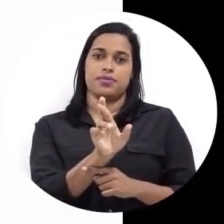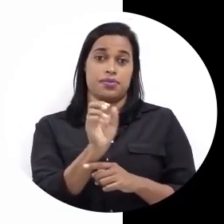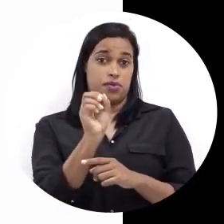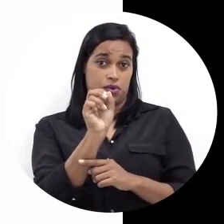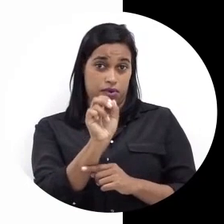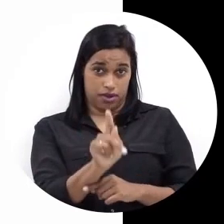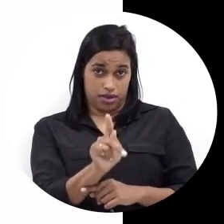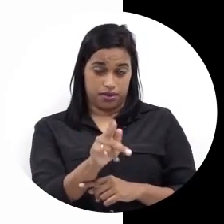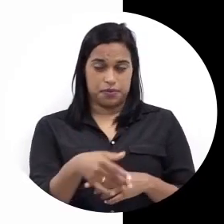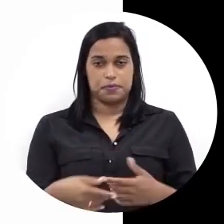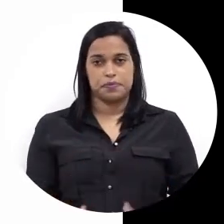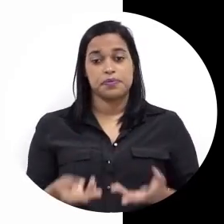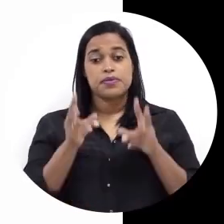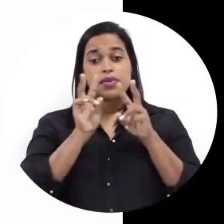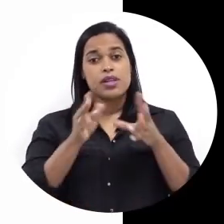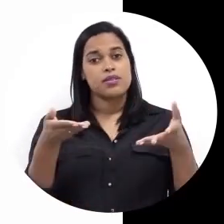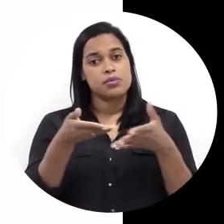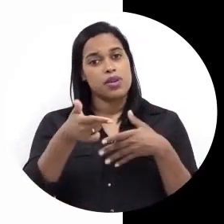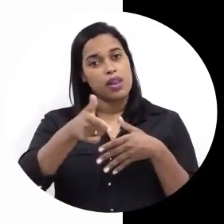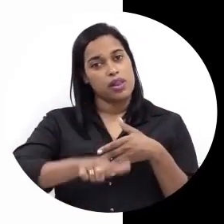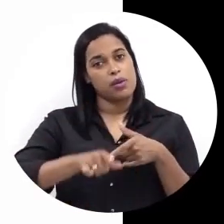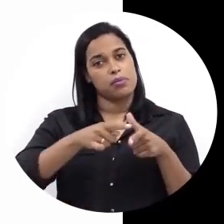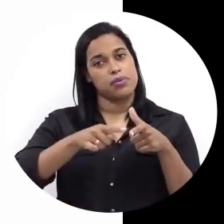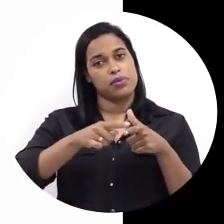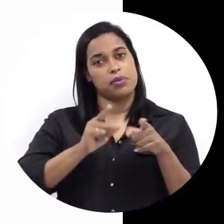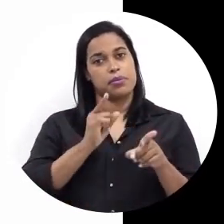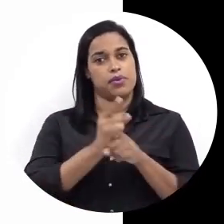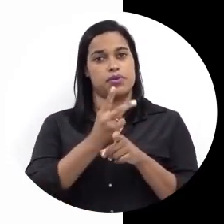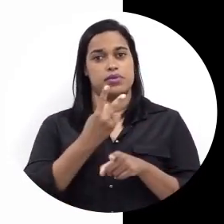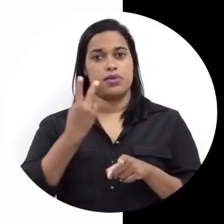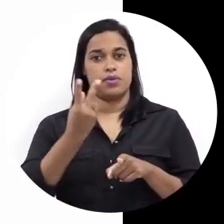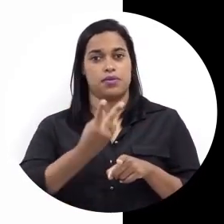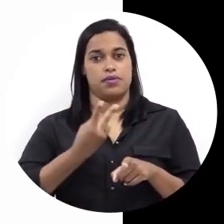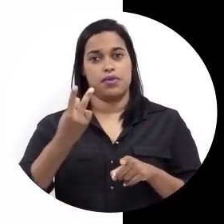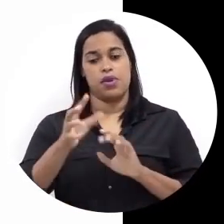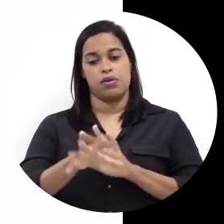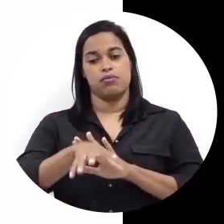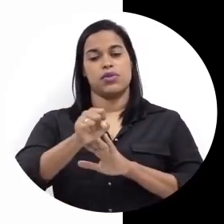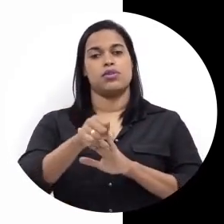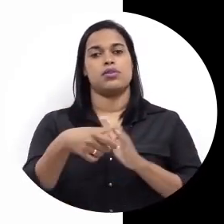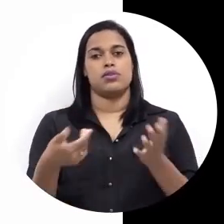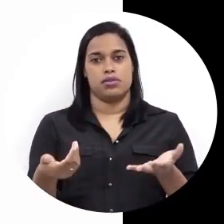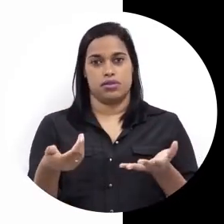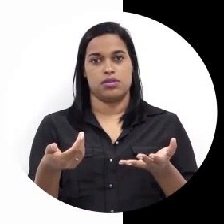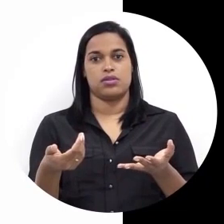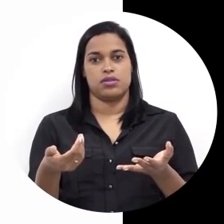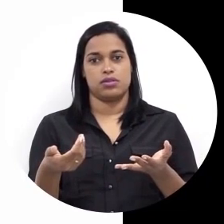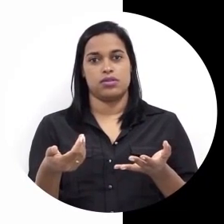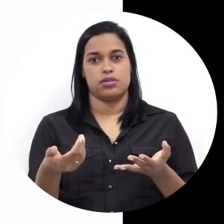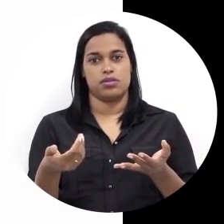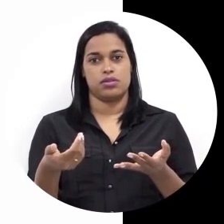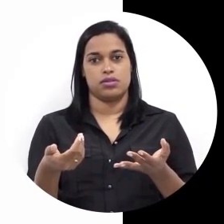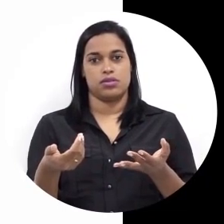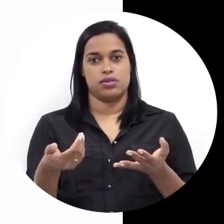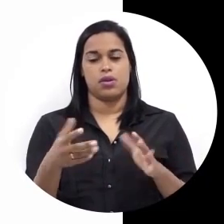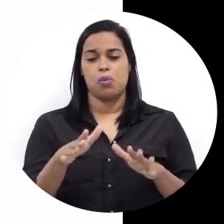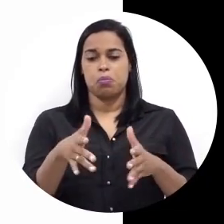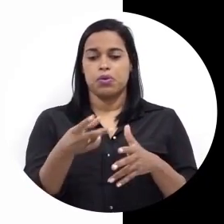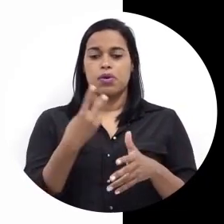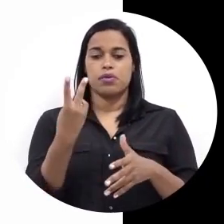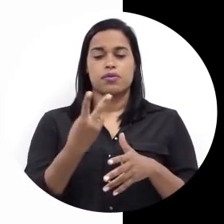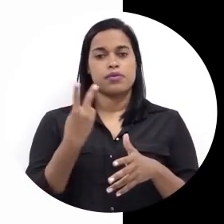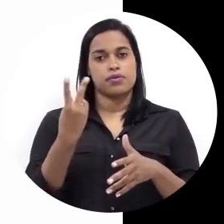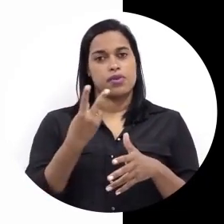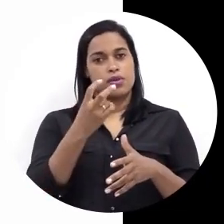Ok? Vejamos agora mais um problema para encontrar o valor de resgate, logo, o montante. Qual é o valor